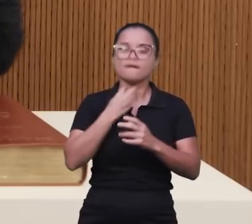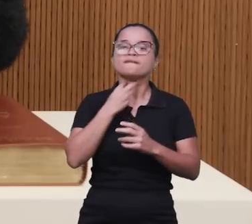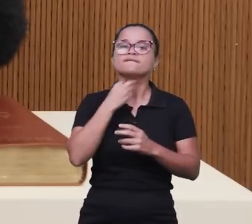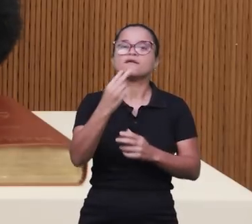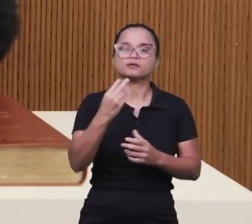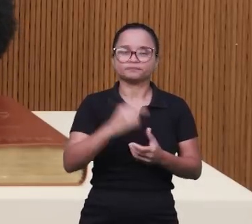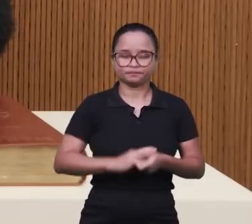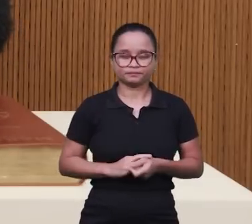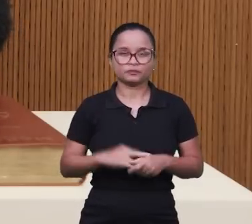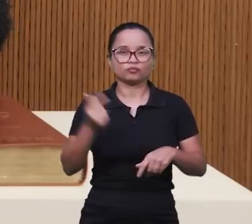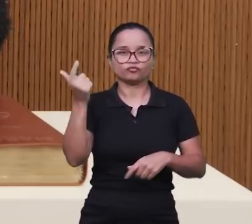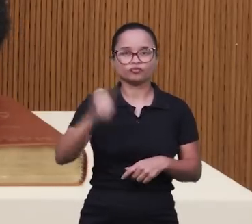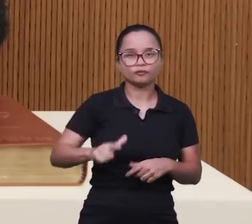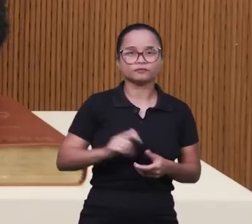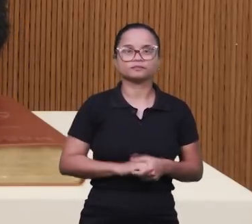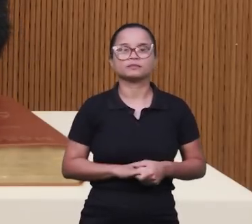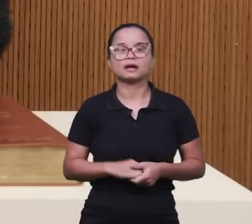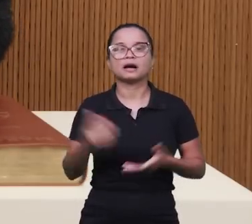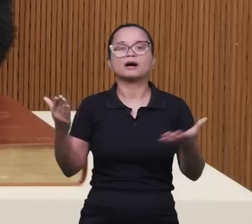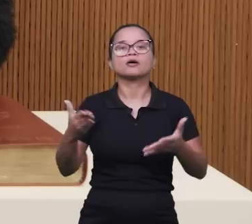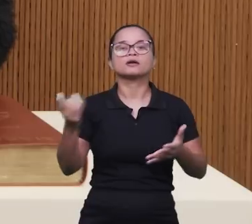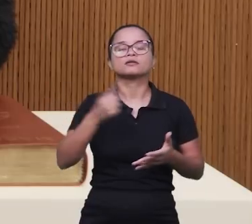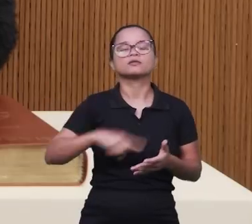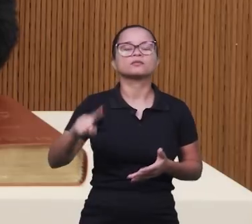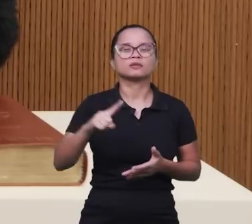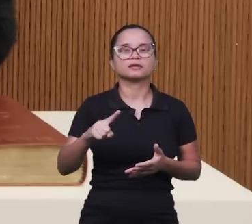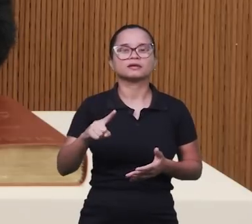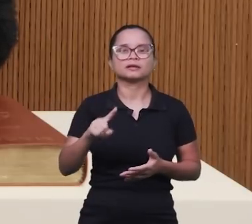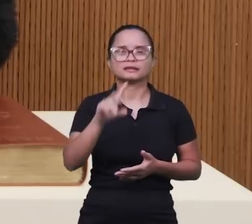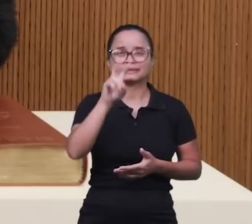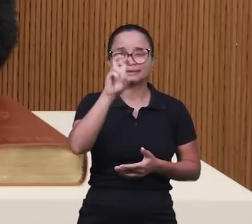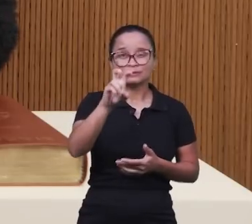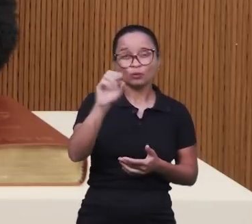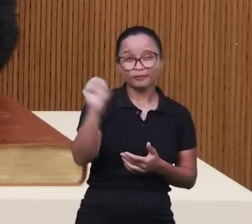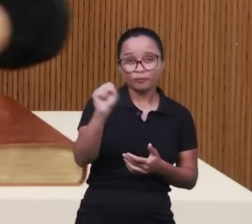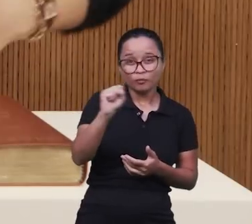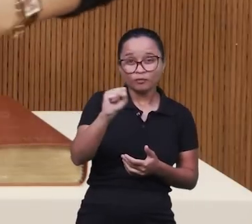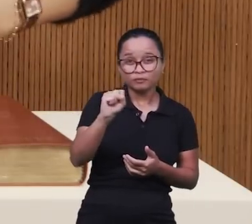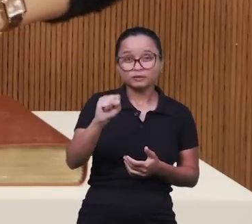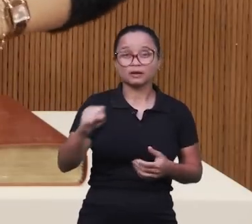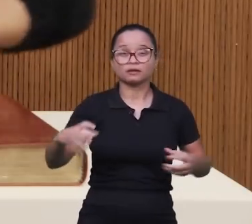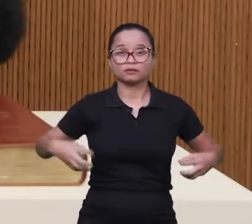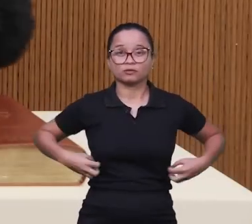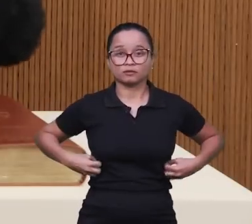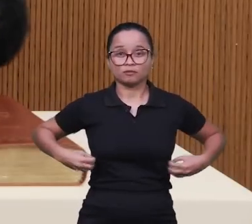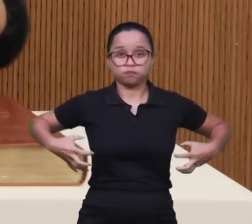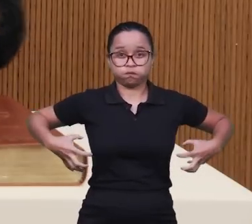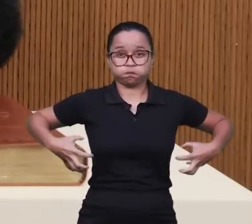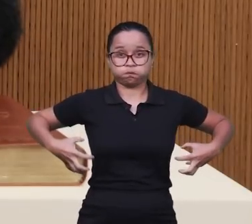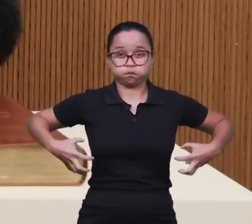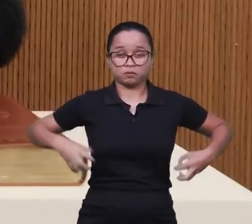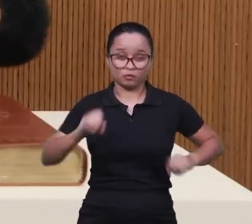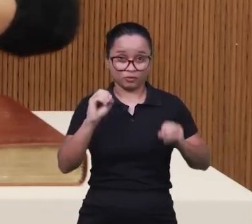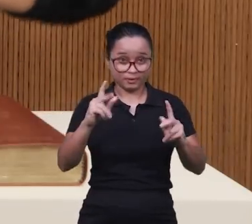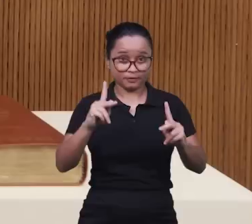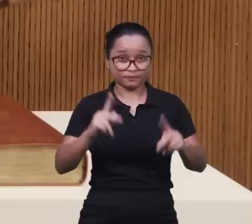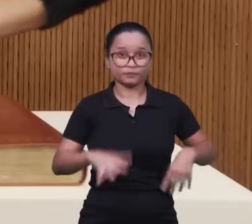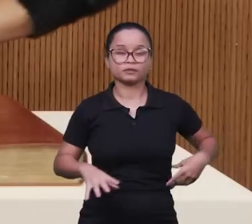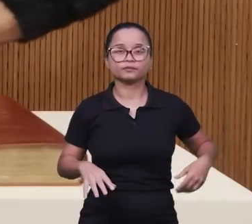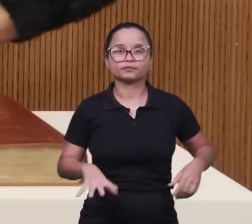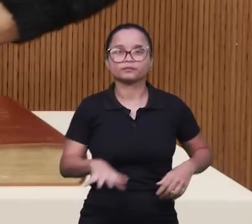vocal. Vamos novamente. E aí eu quero que a gente conte 5 segundos com essa estrutura aberta,